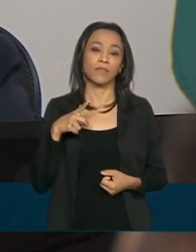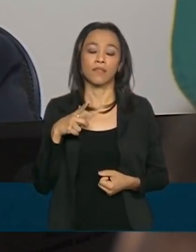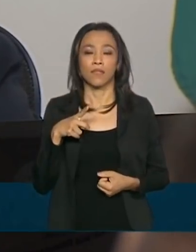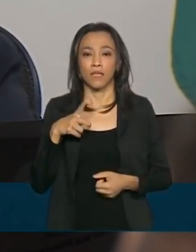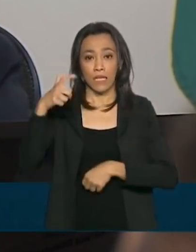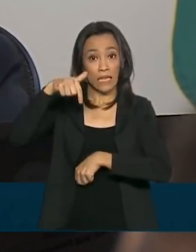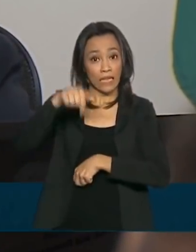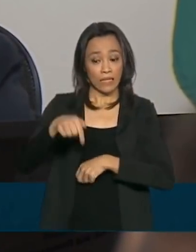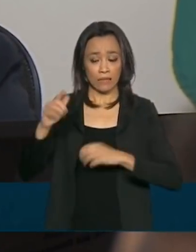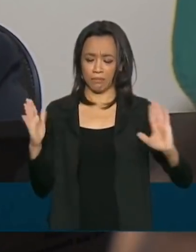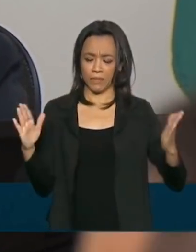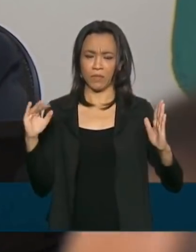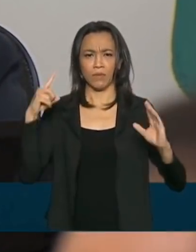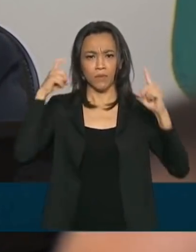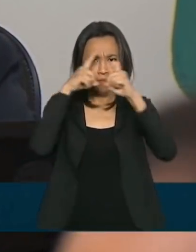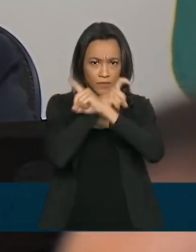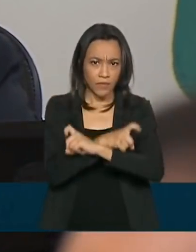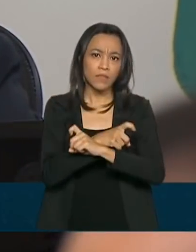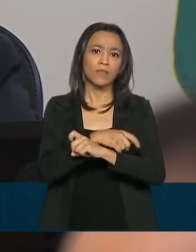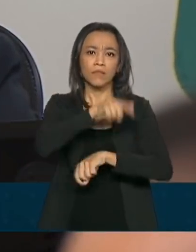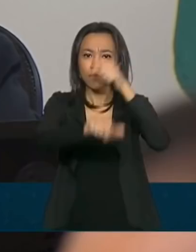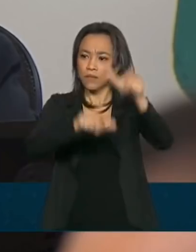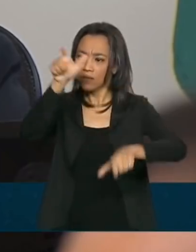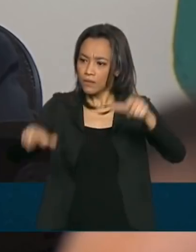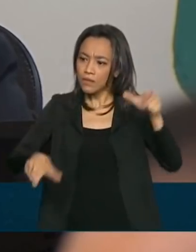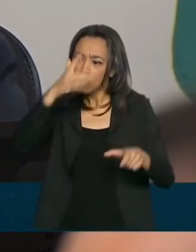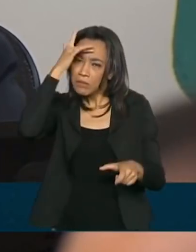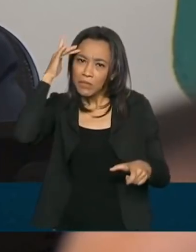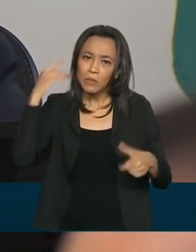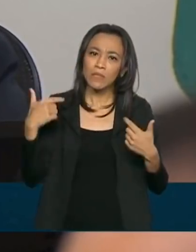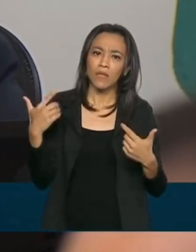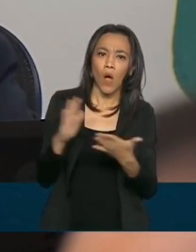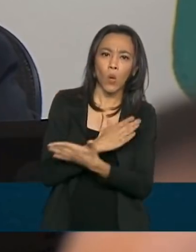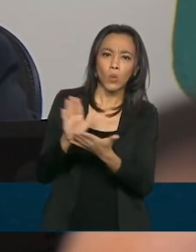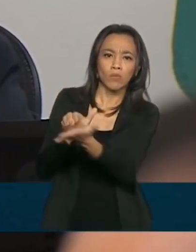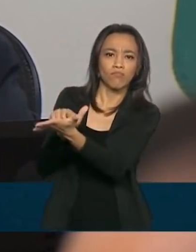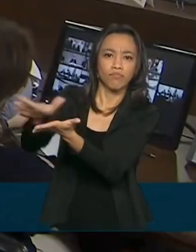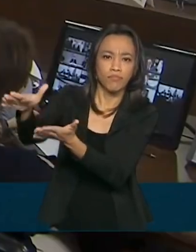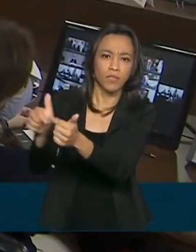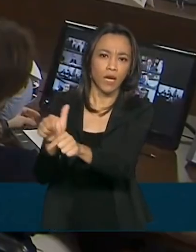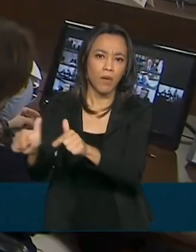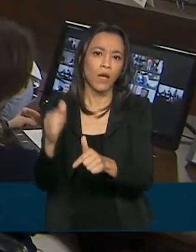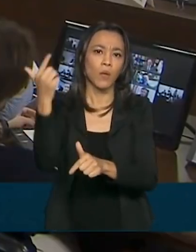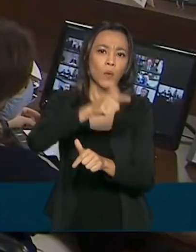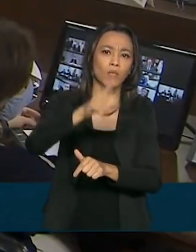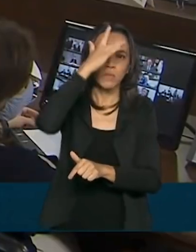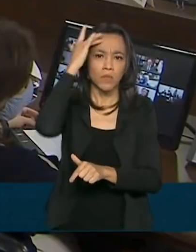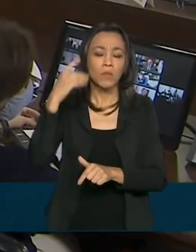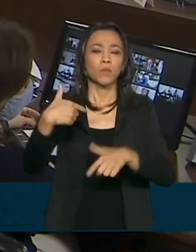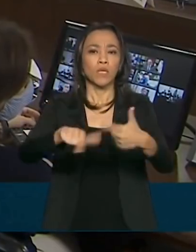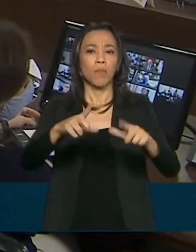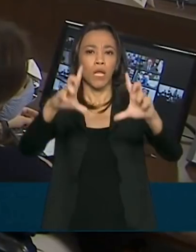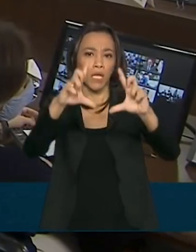nesse momento difícil que o trabalhador enfrenta, alguns perdendo seus empregos, outros tendo seu salário reduzido,